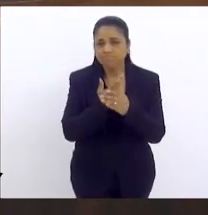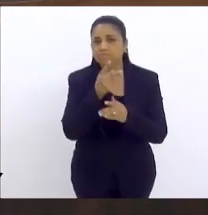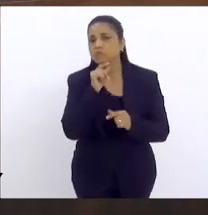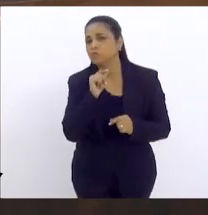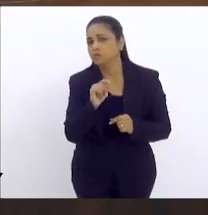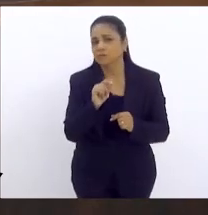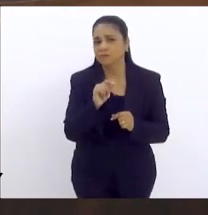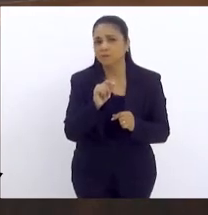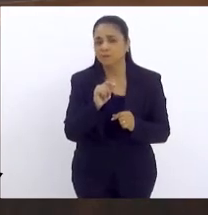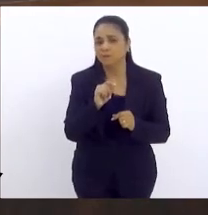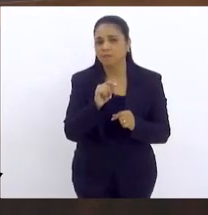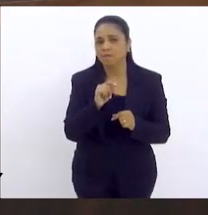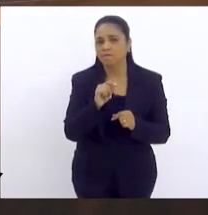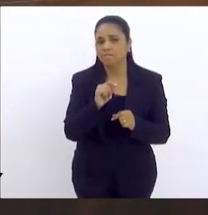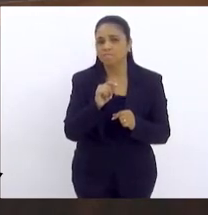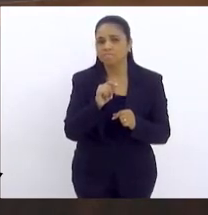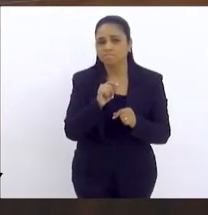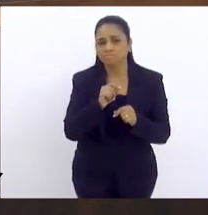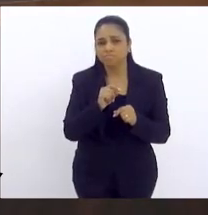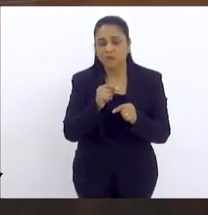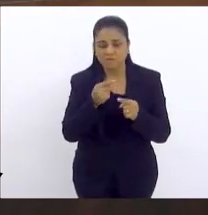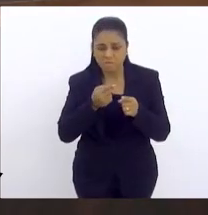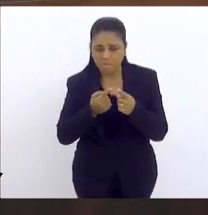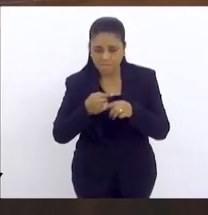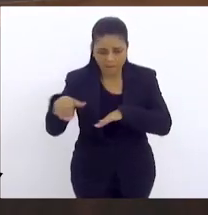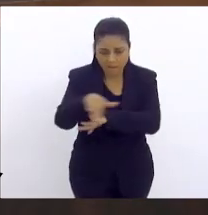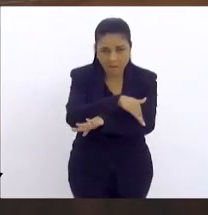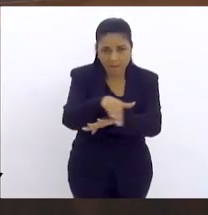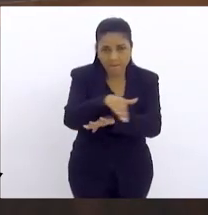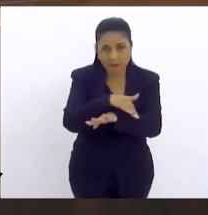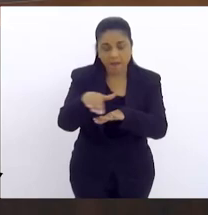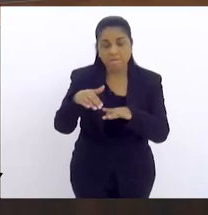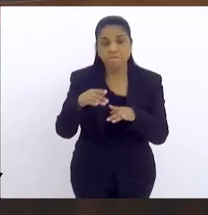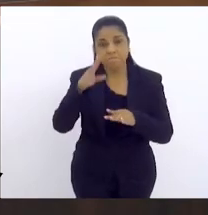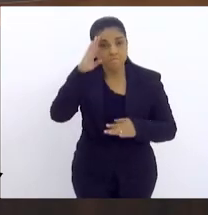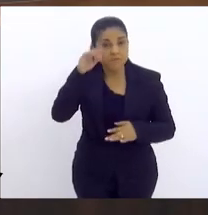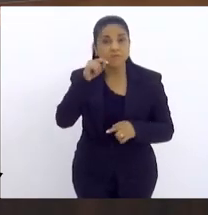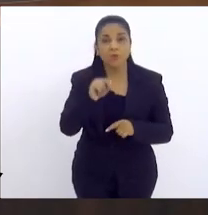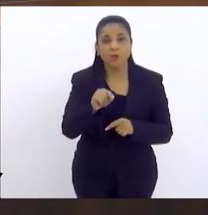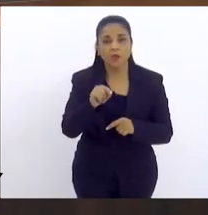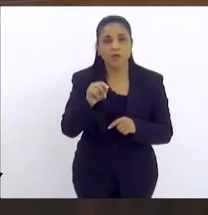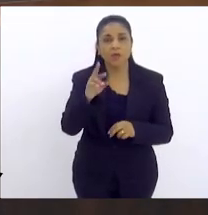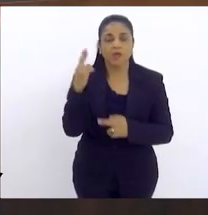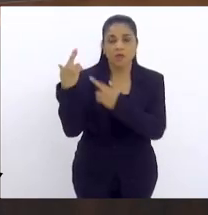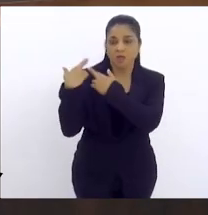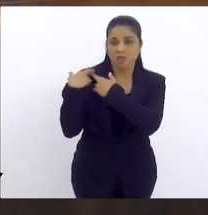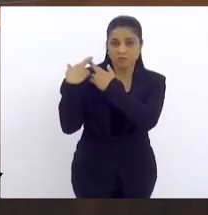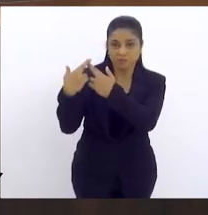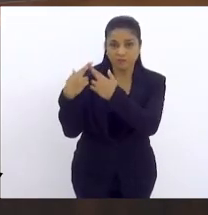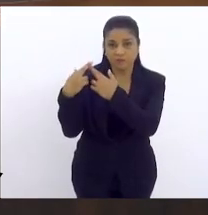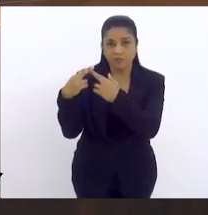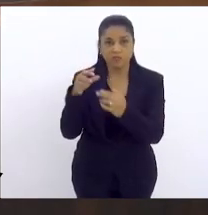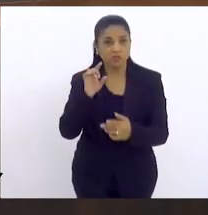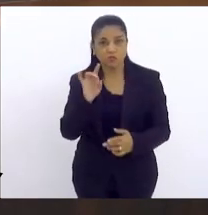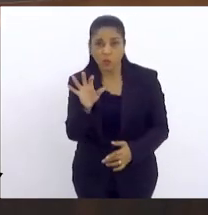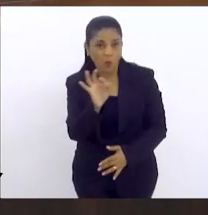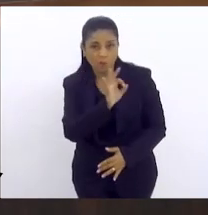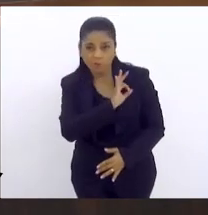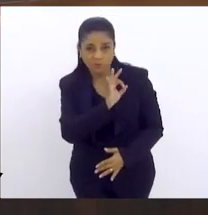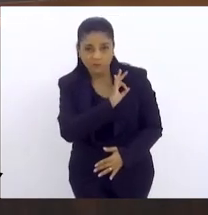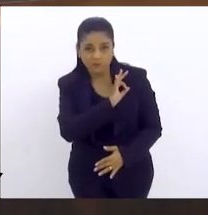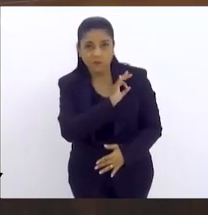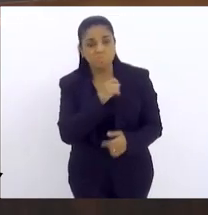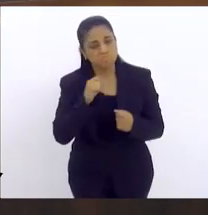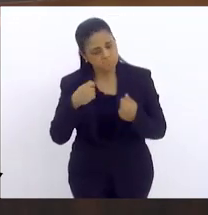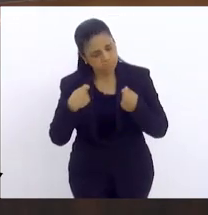lá algumas vias principais que infelizmente de responsabilidade né da Polícia Militar a gente precisa